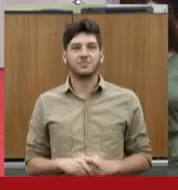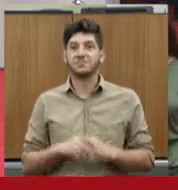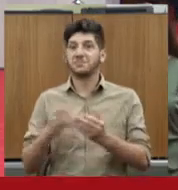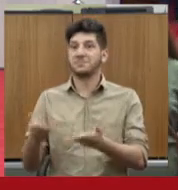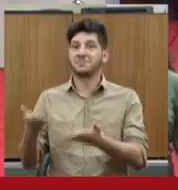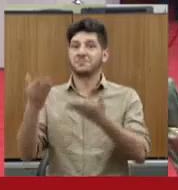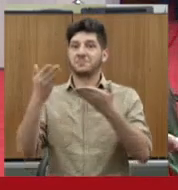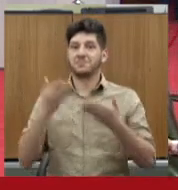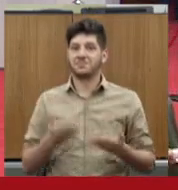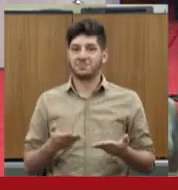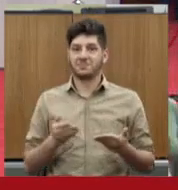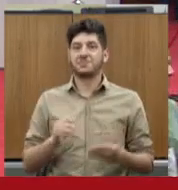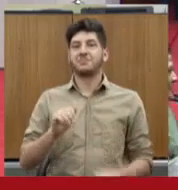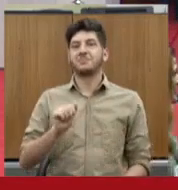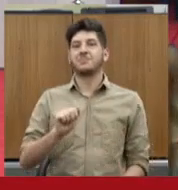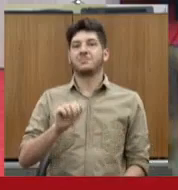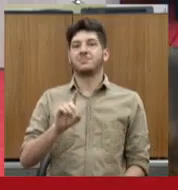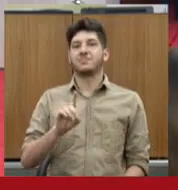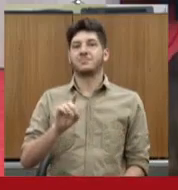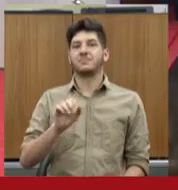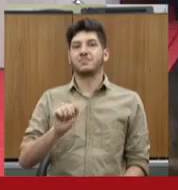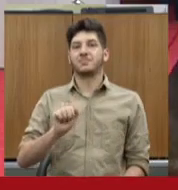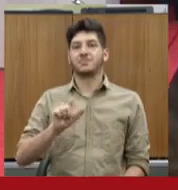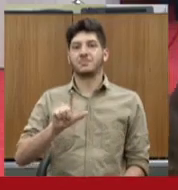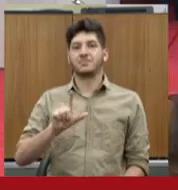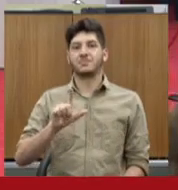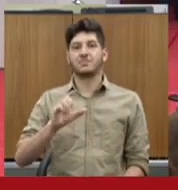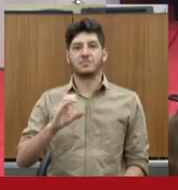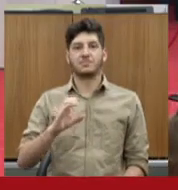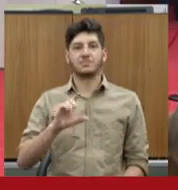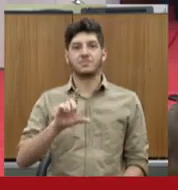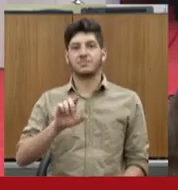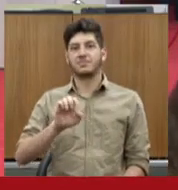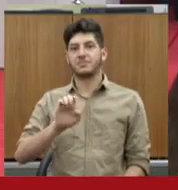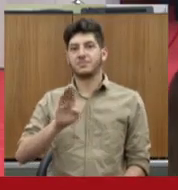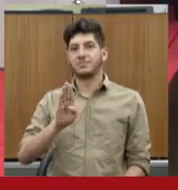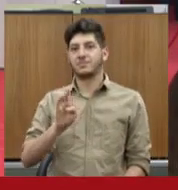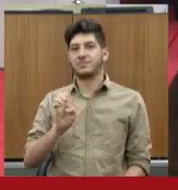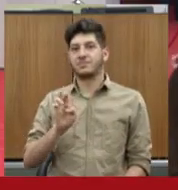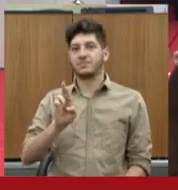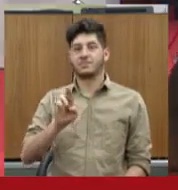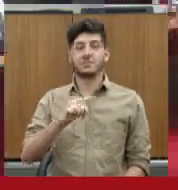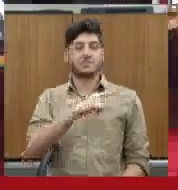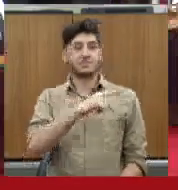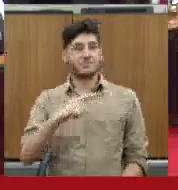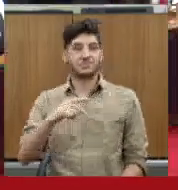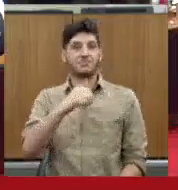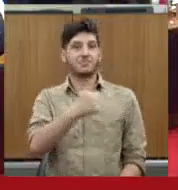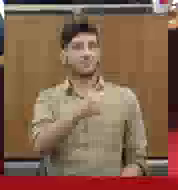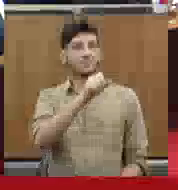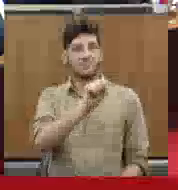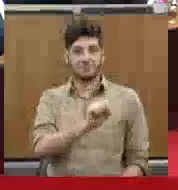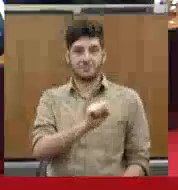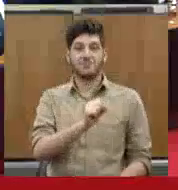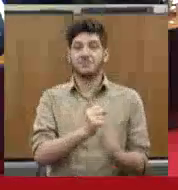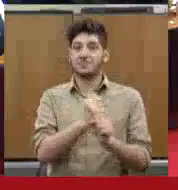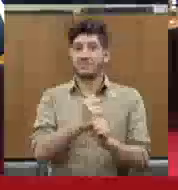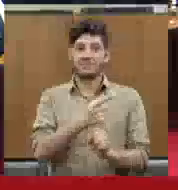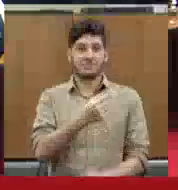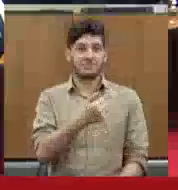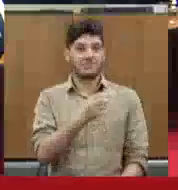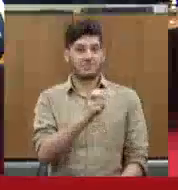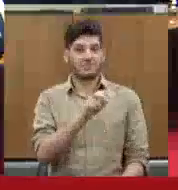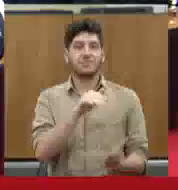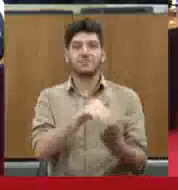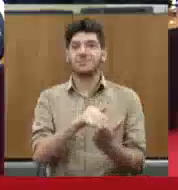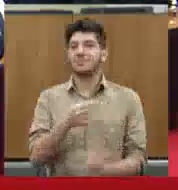Convidamos Adal Clever Lopes, presidente da 18ª Legislatura, 2015 a 2019.